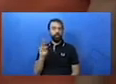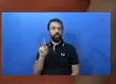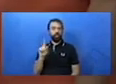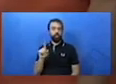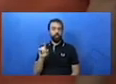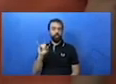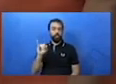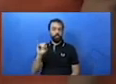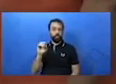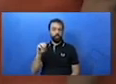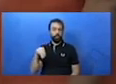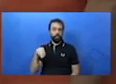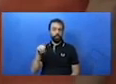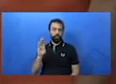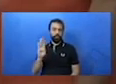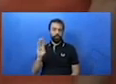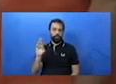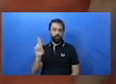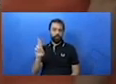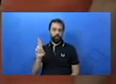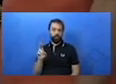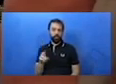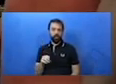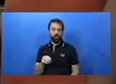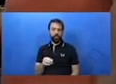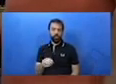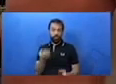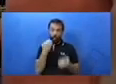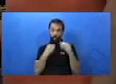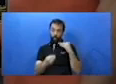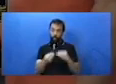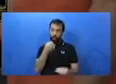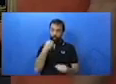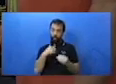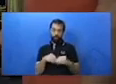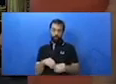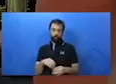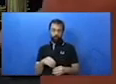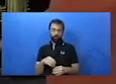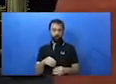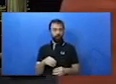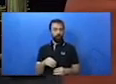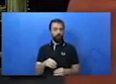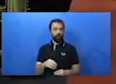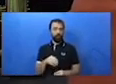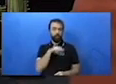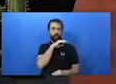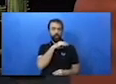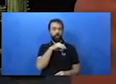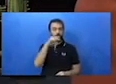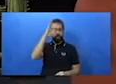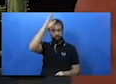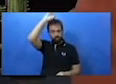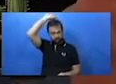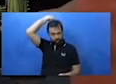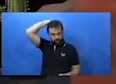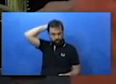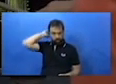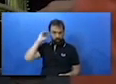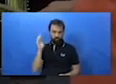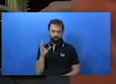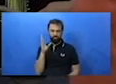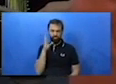faminto. Letra E. Olha lá o gambá. O que é o gambá, gente? O gambá é